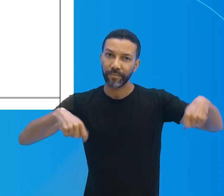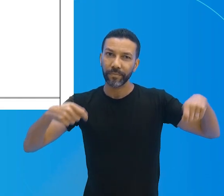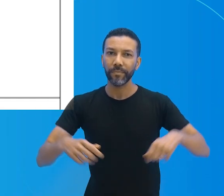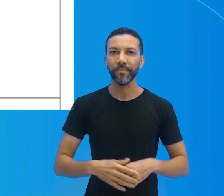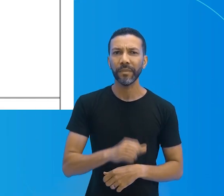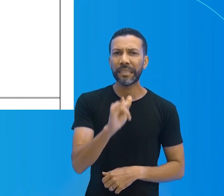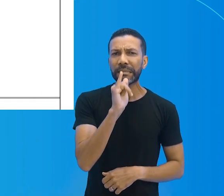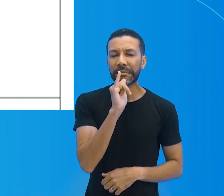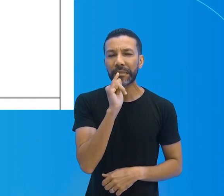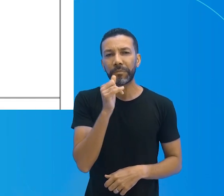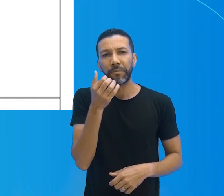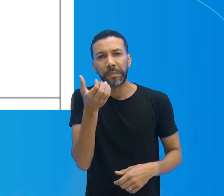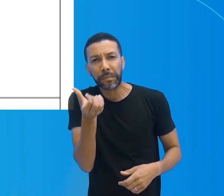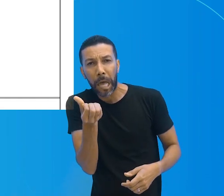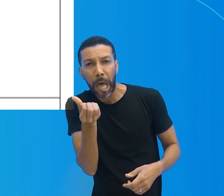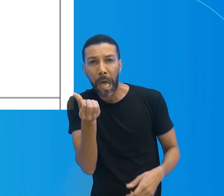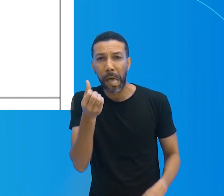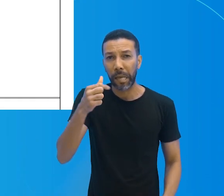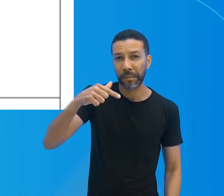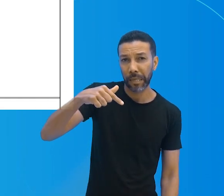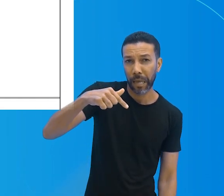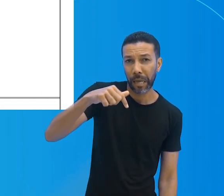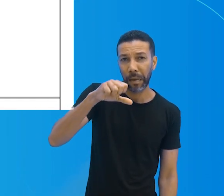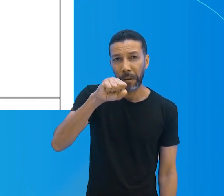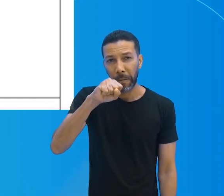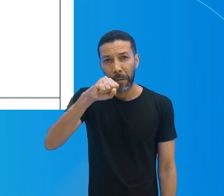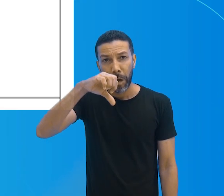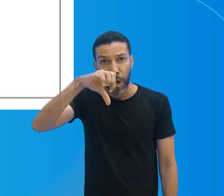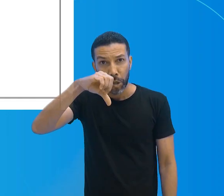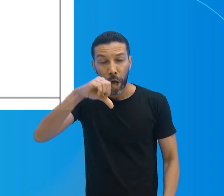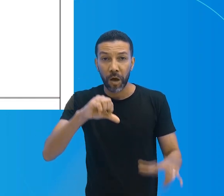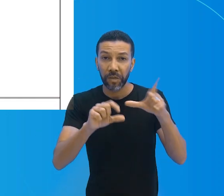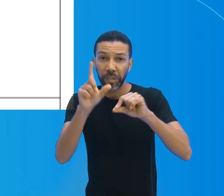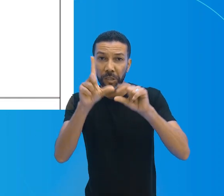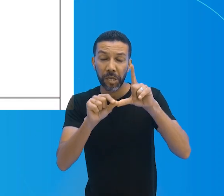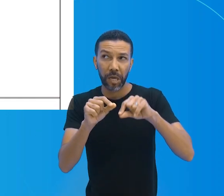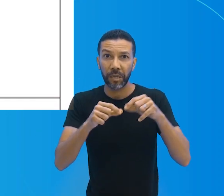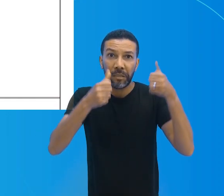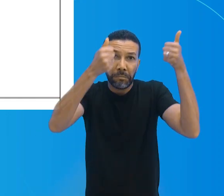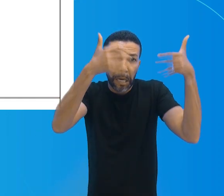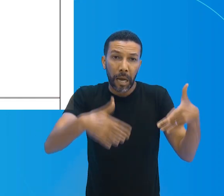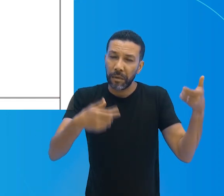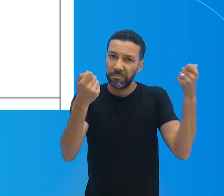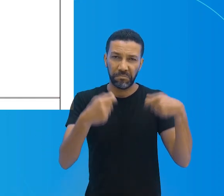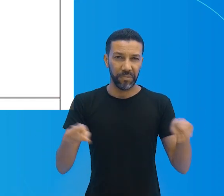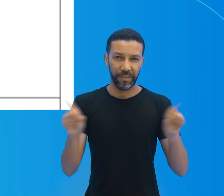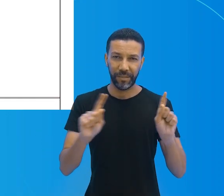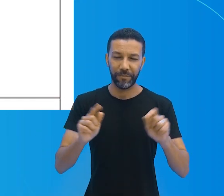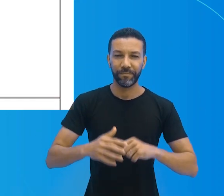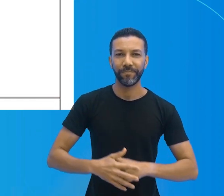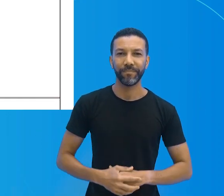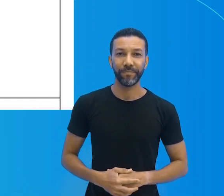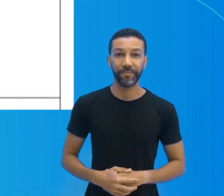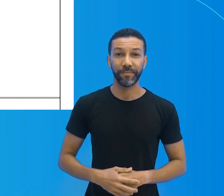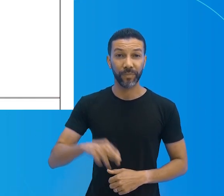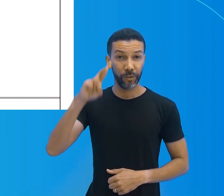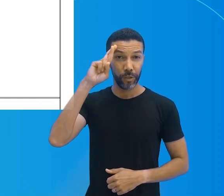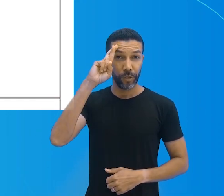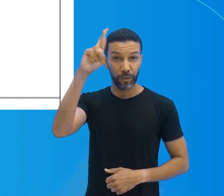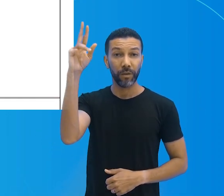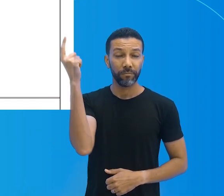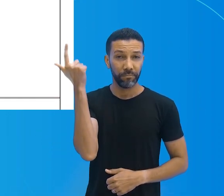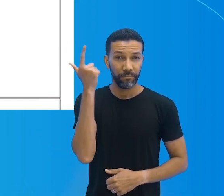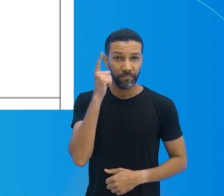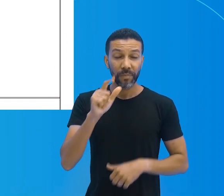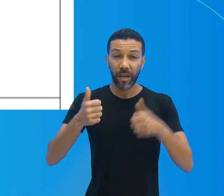10 estrelas, certo? Se ele ficar entre 6 e 9 estrelas, não é necessário dizer o motivo, tá bom? E com